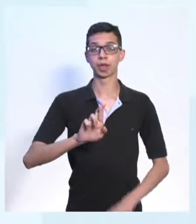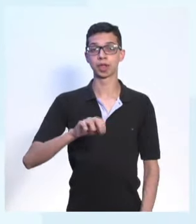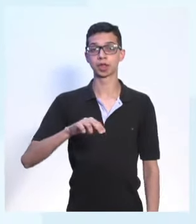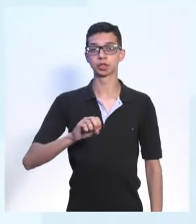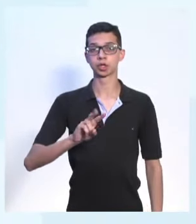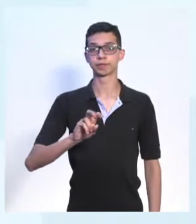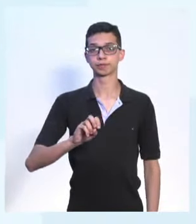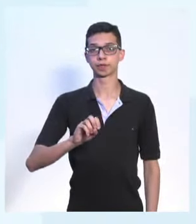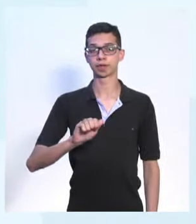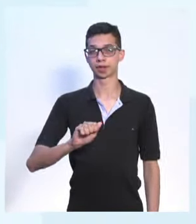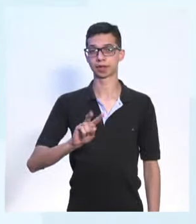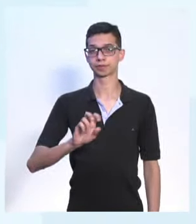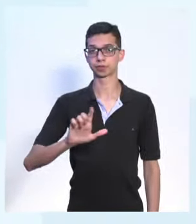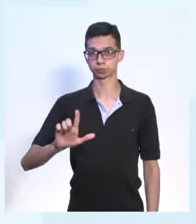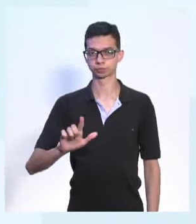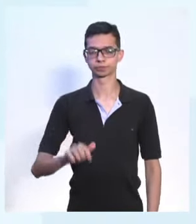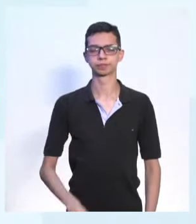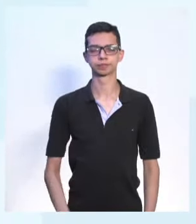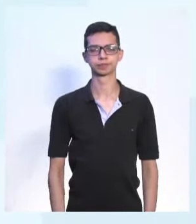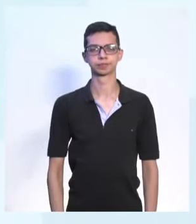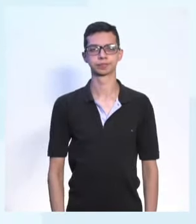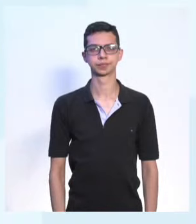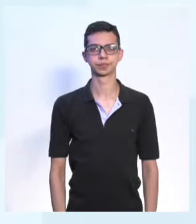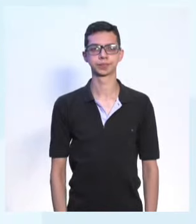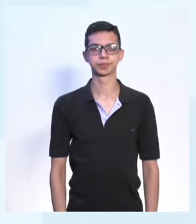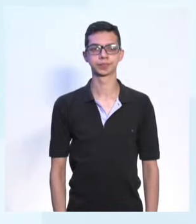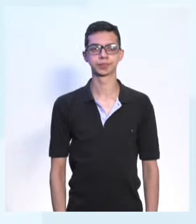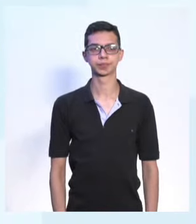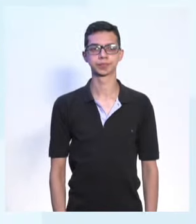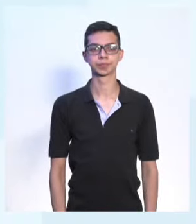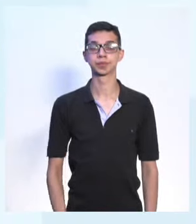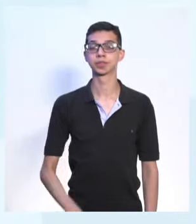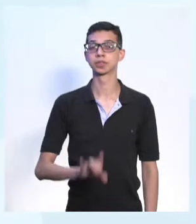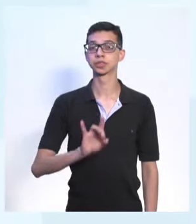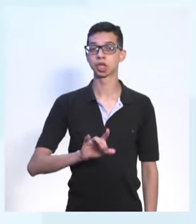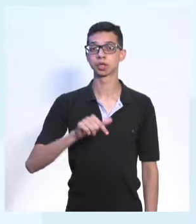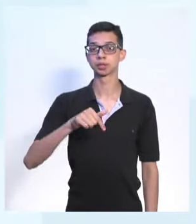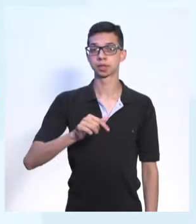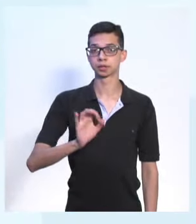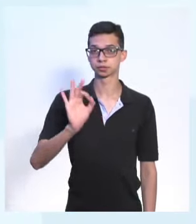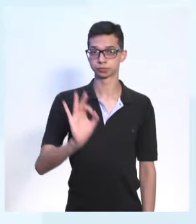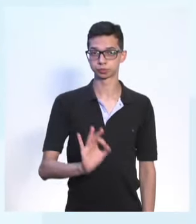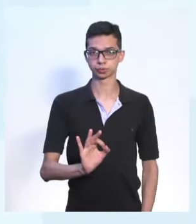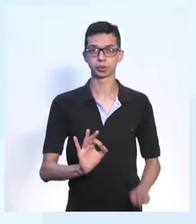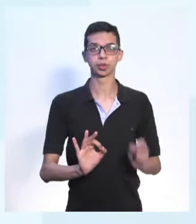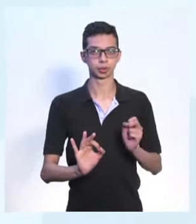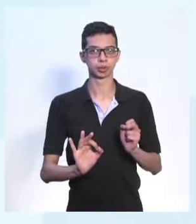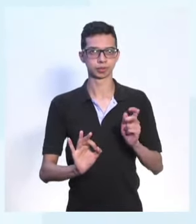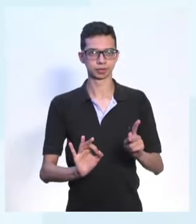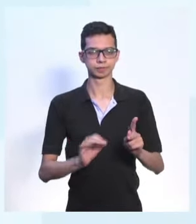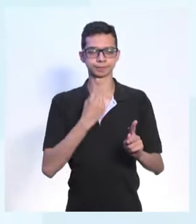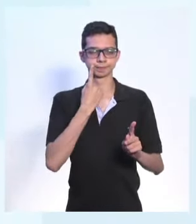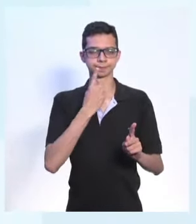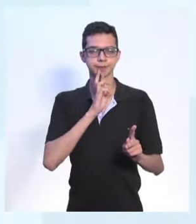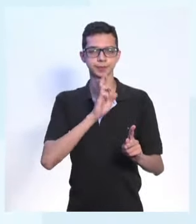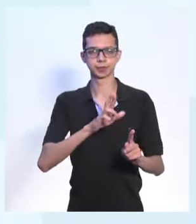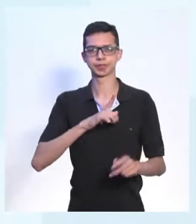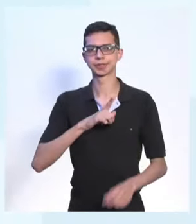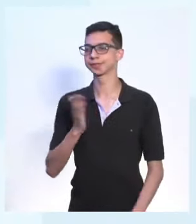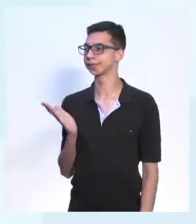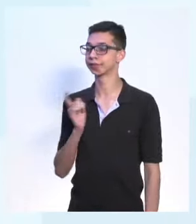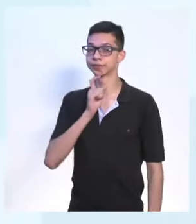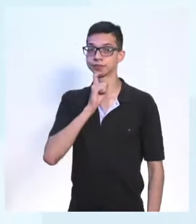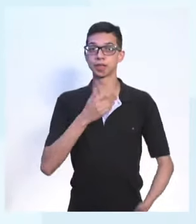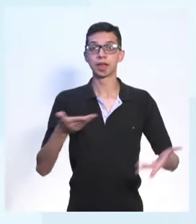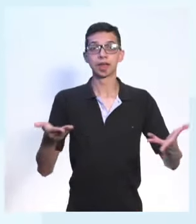Okay. Only 7%. Só 7%, não é isso aí? Isso, exatamente. Ok. Então temos aí a resposta. Vamos colocar